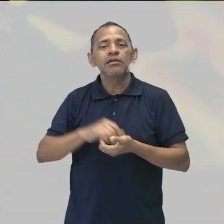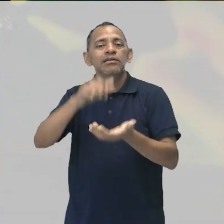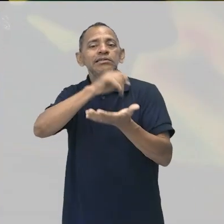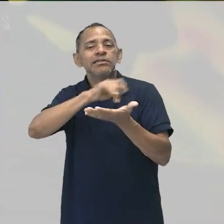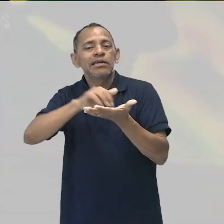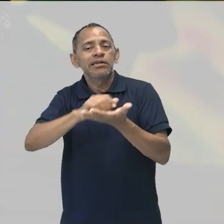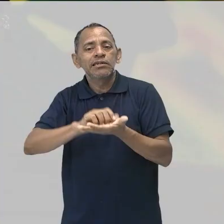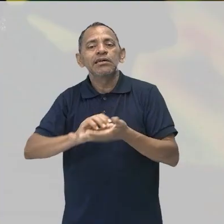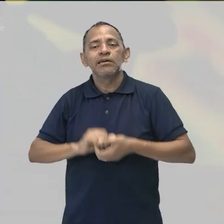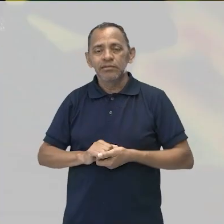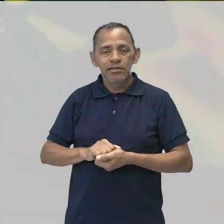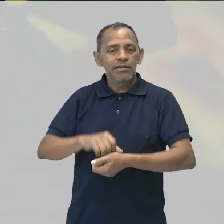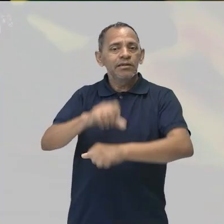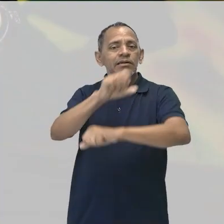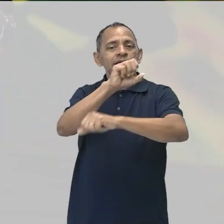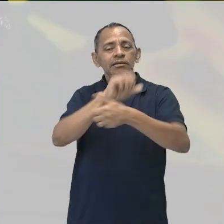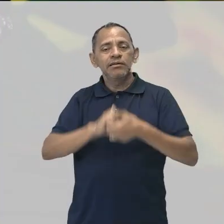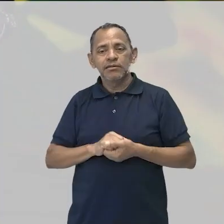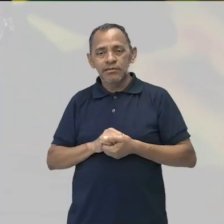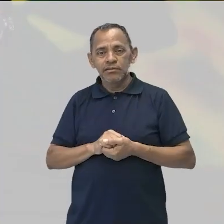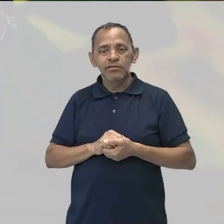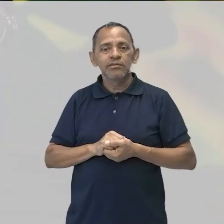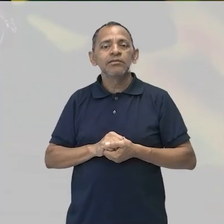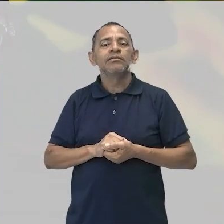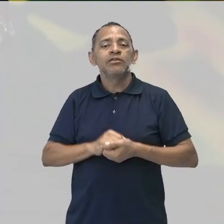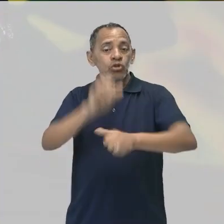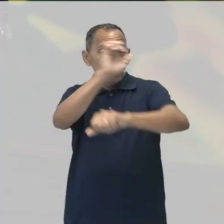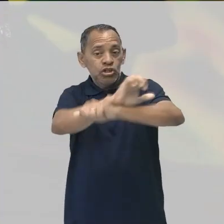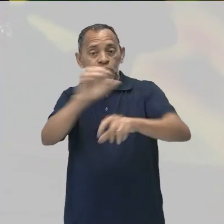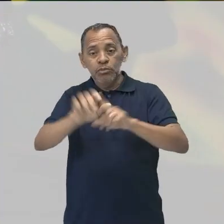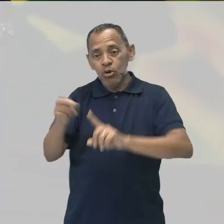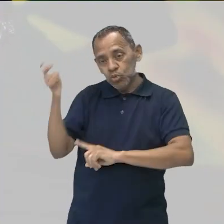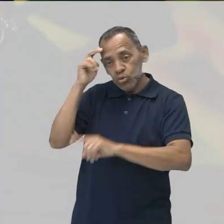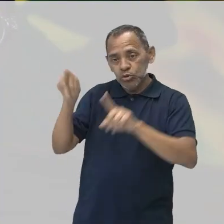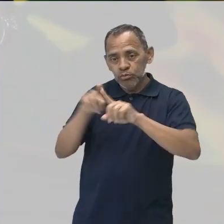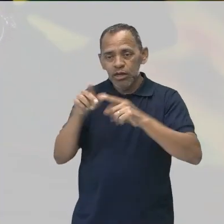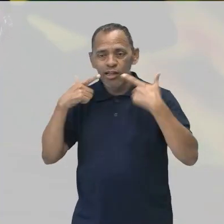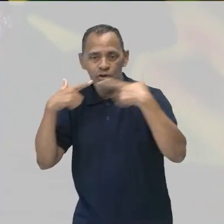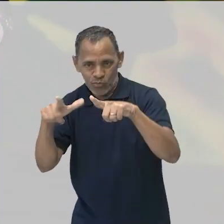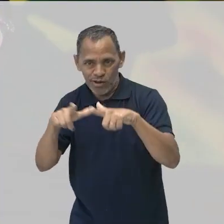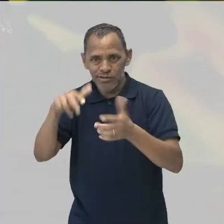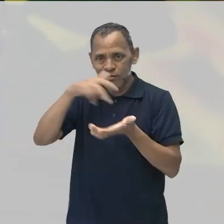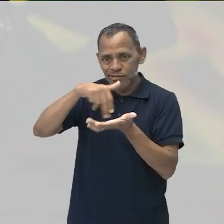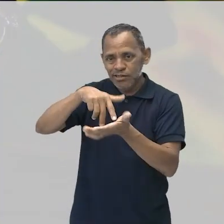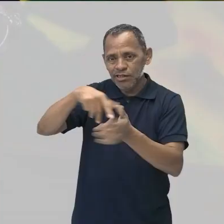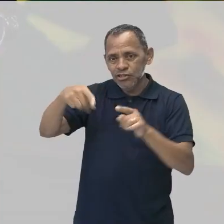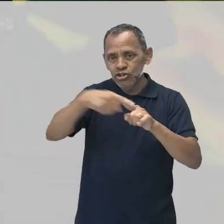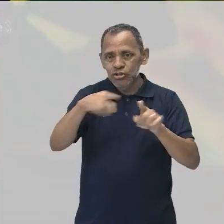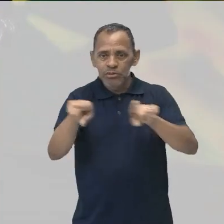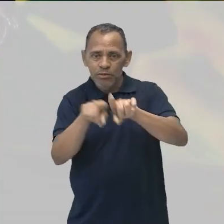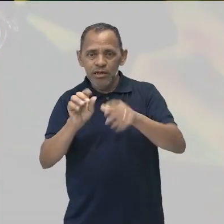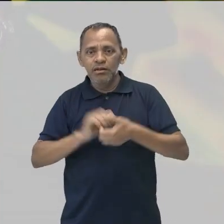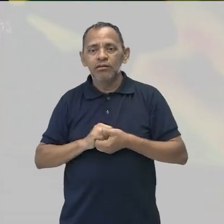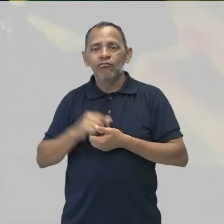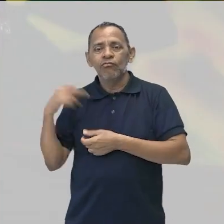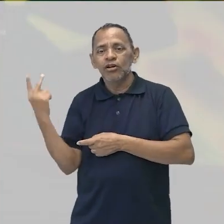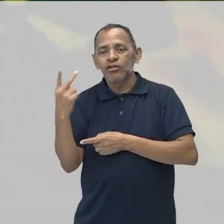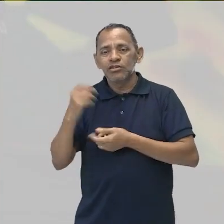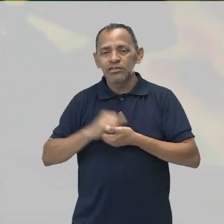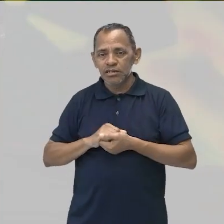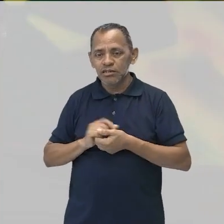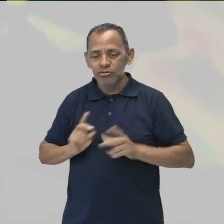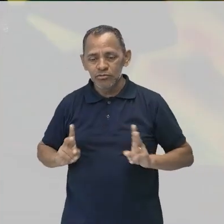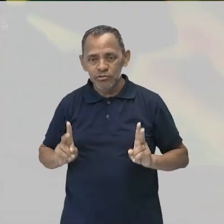de Cultura, que trabalha especificadamente com a linguagem de dança contemporânea, valorizando os nossos recortes